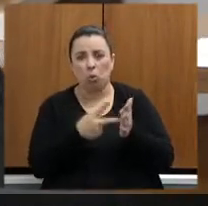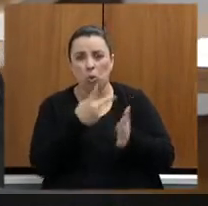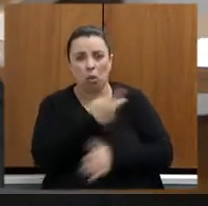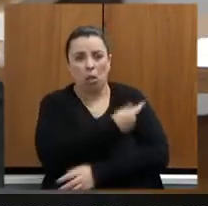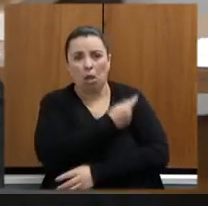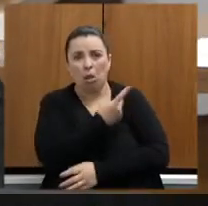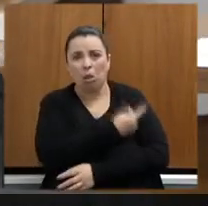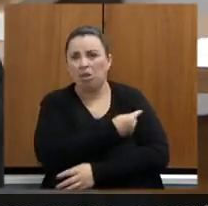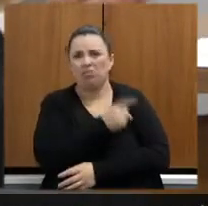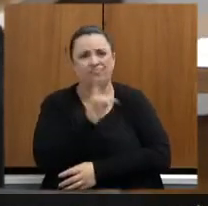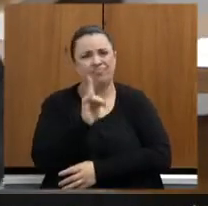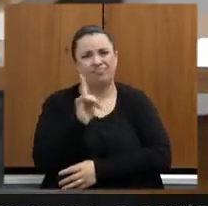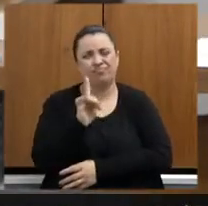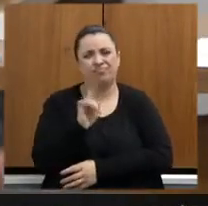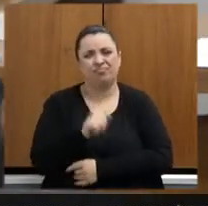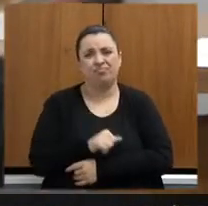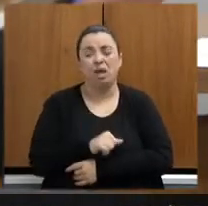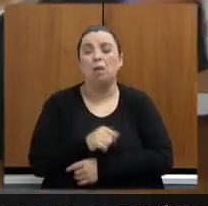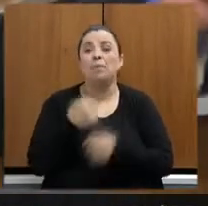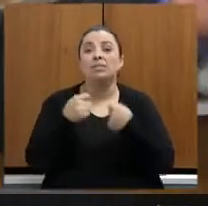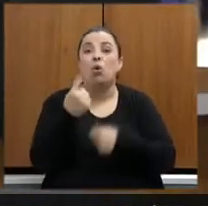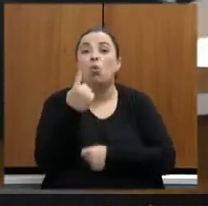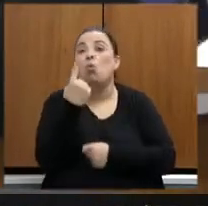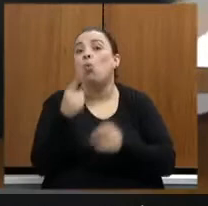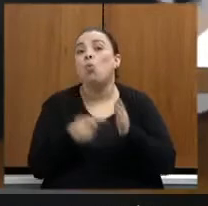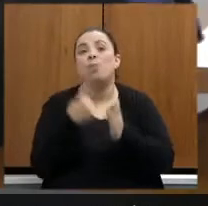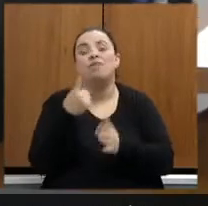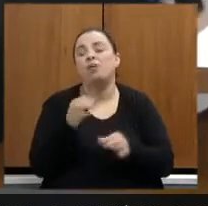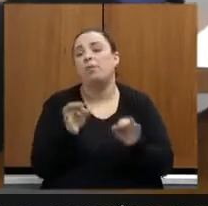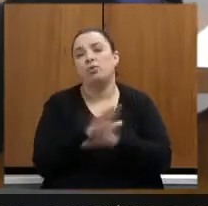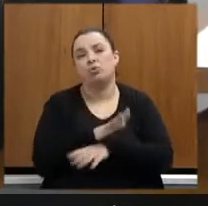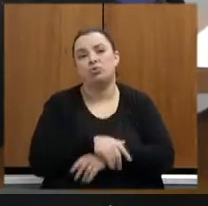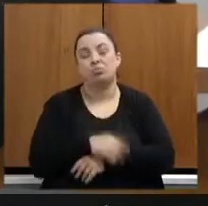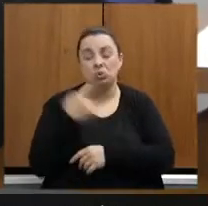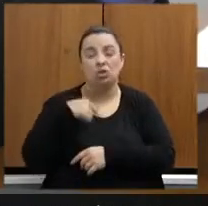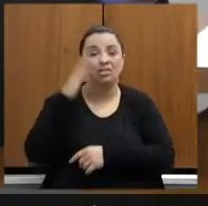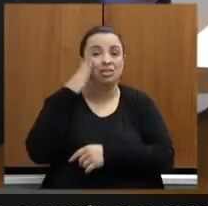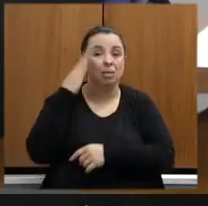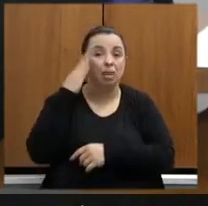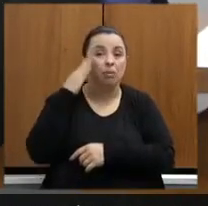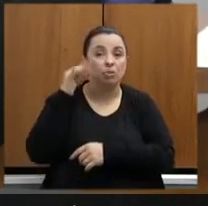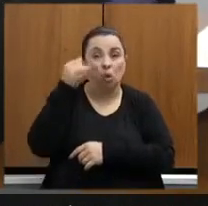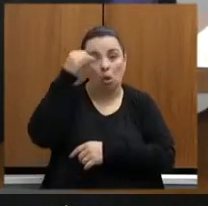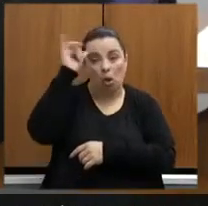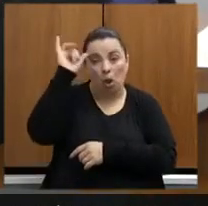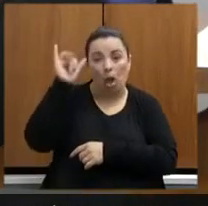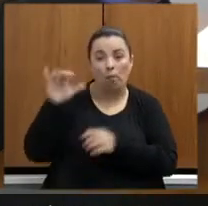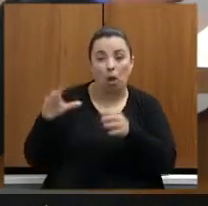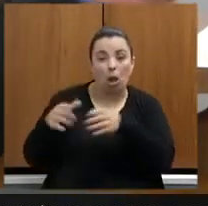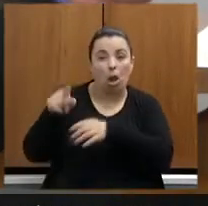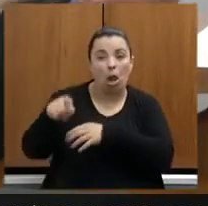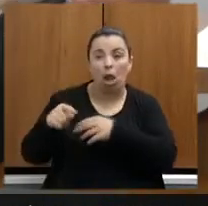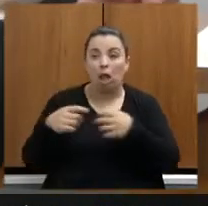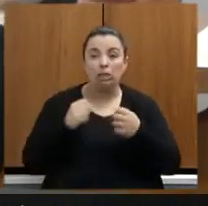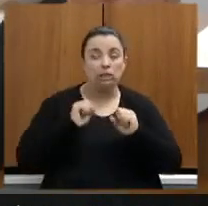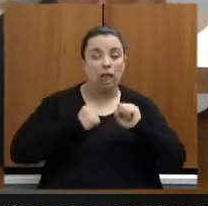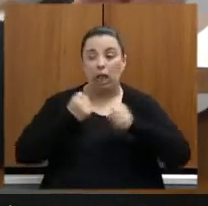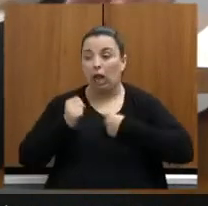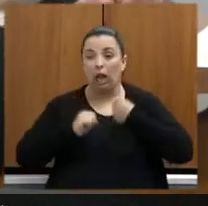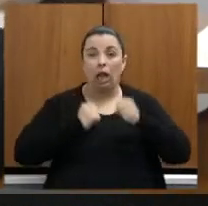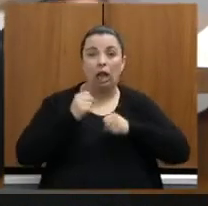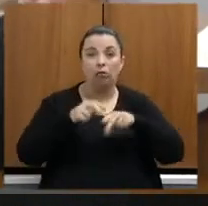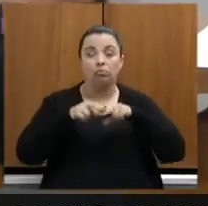é que dá no rebanho essa situação de ptose e há alguns dias alguns dois anos atrás a